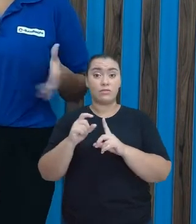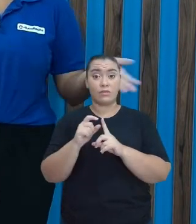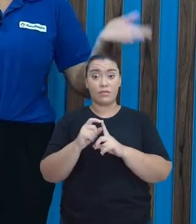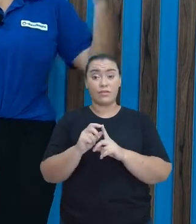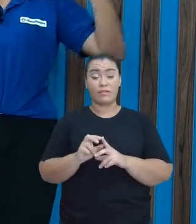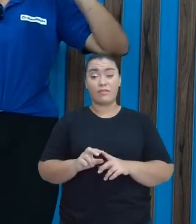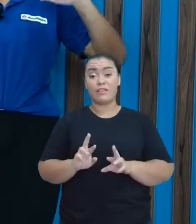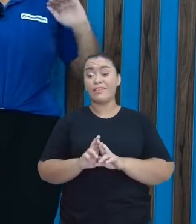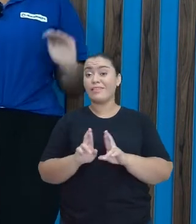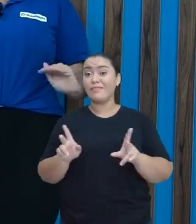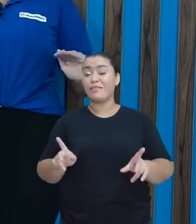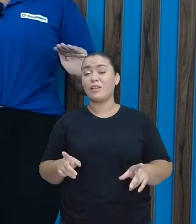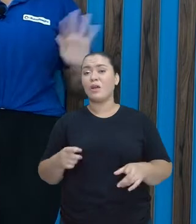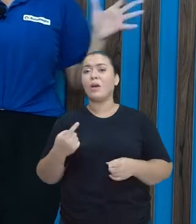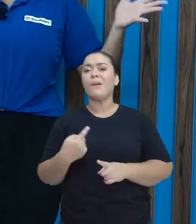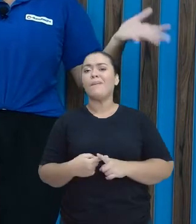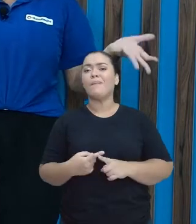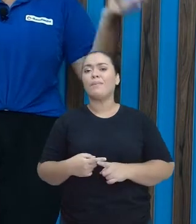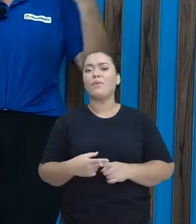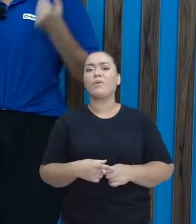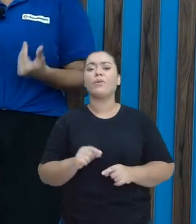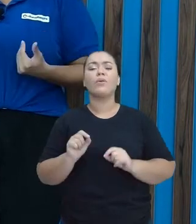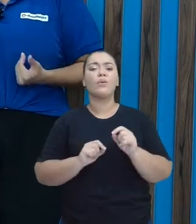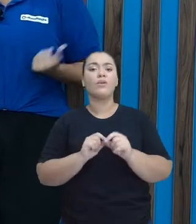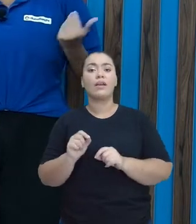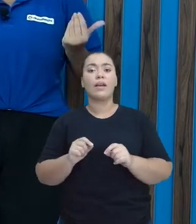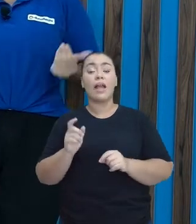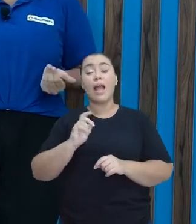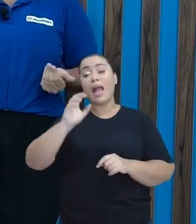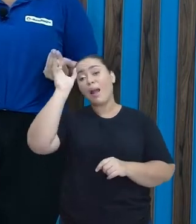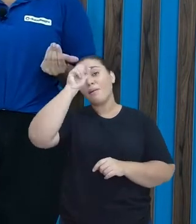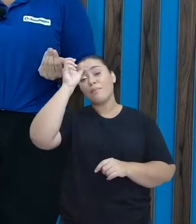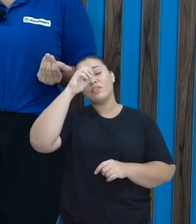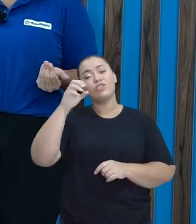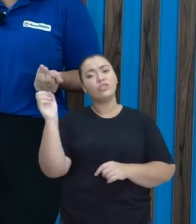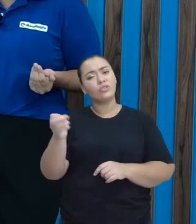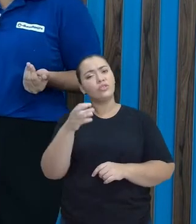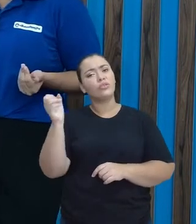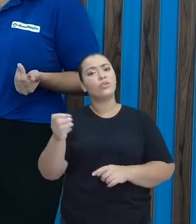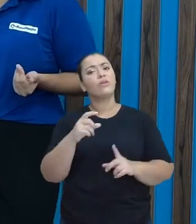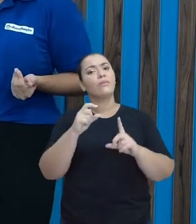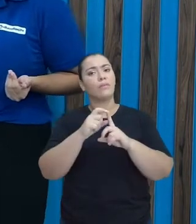usuais, porque além de aprender o gênero, a gente ainda vai aprendendo o quê? Novas palavras,